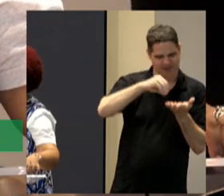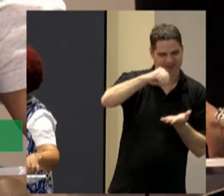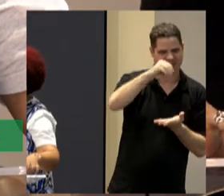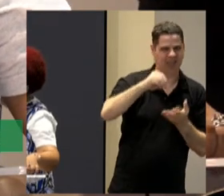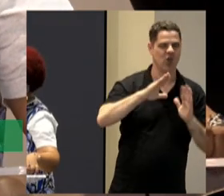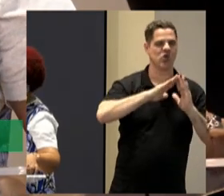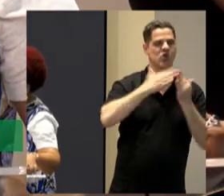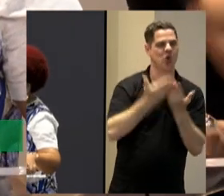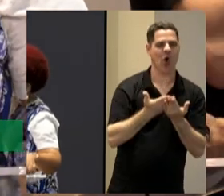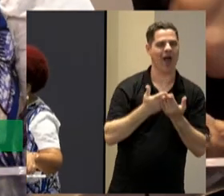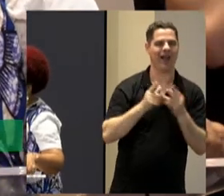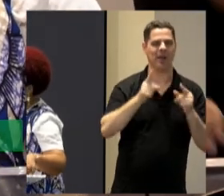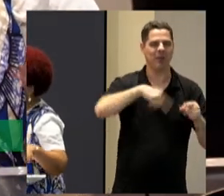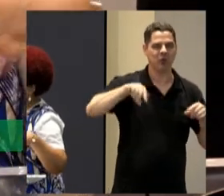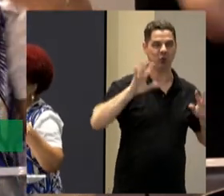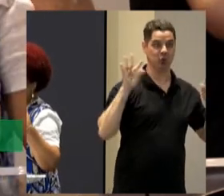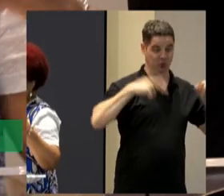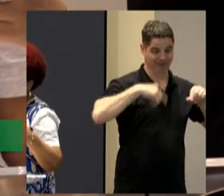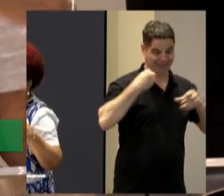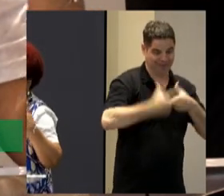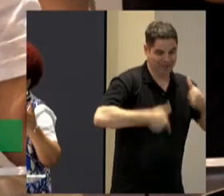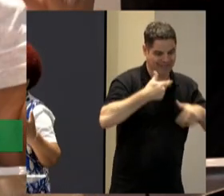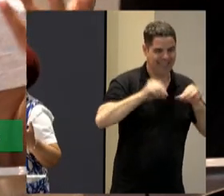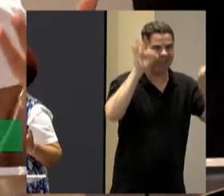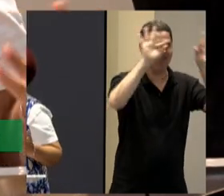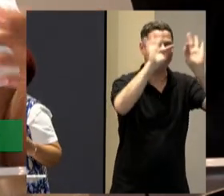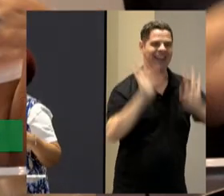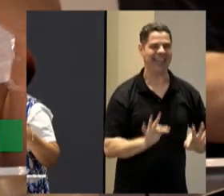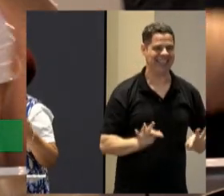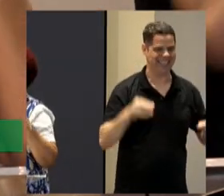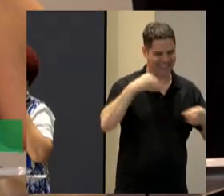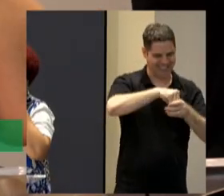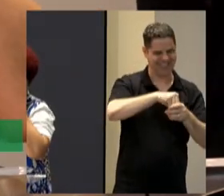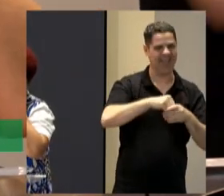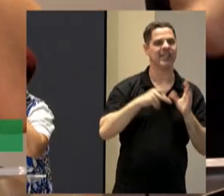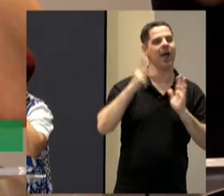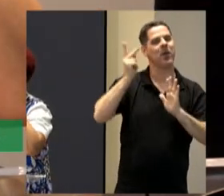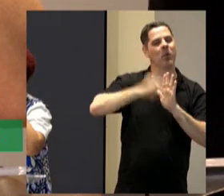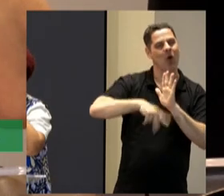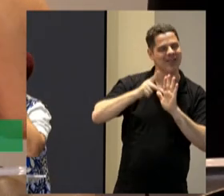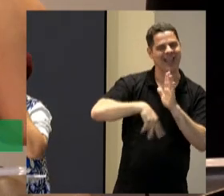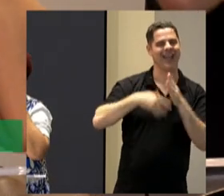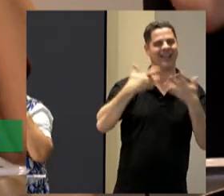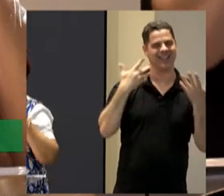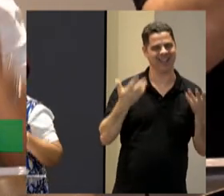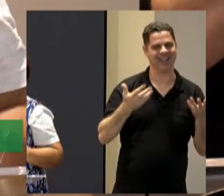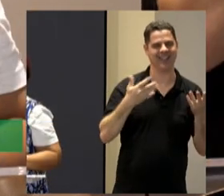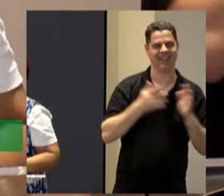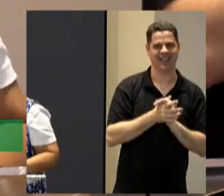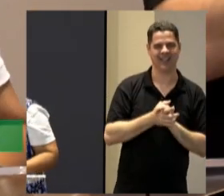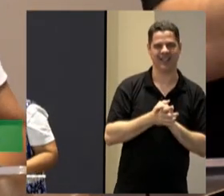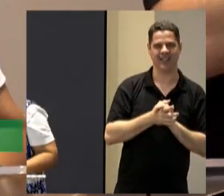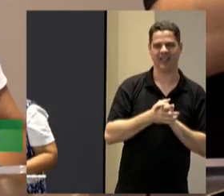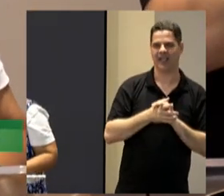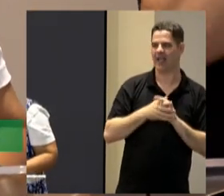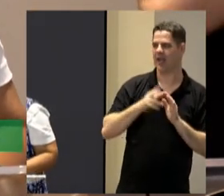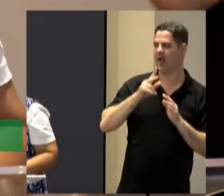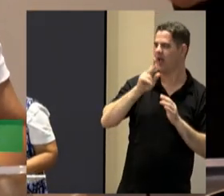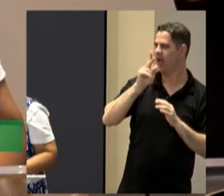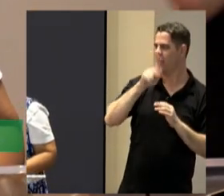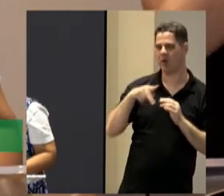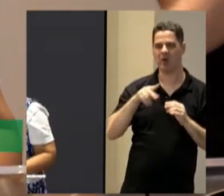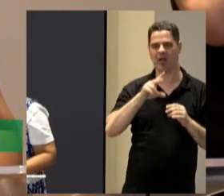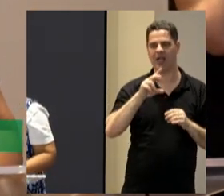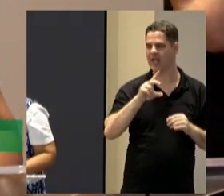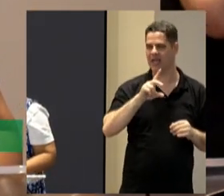Escola de Gente Feliz. Então, ele tinha esse projeto de tornar um ambiente. E aí, a professora Nayuzi,